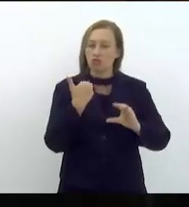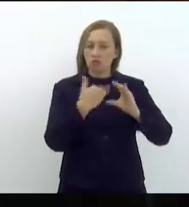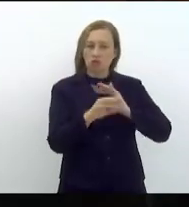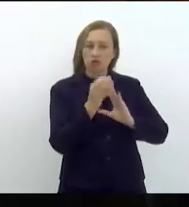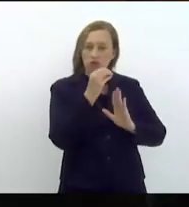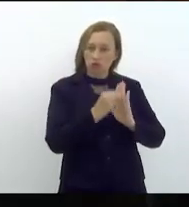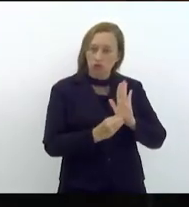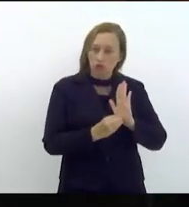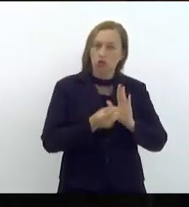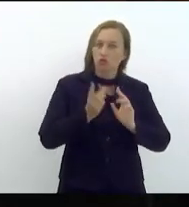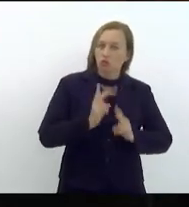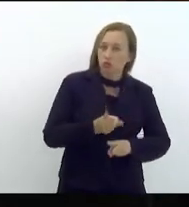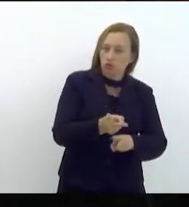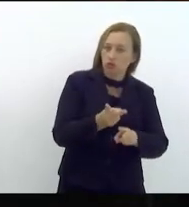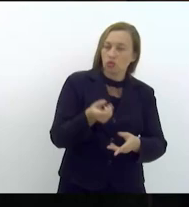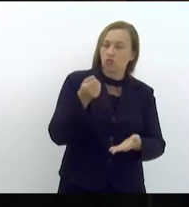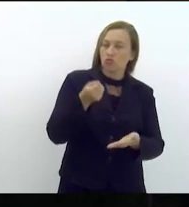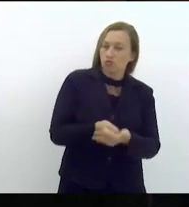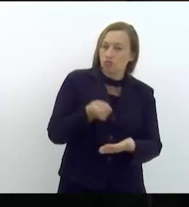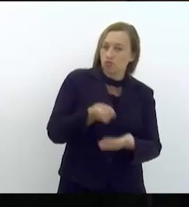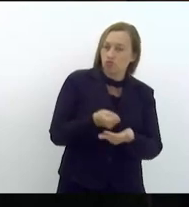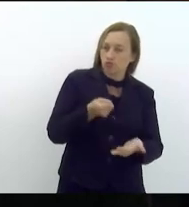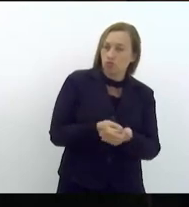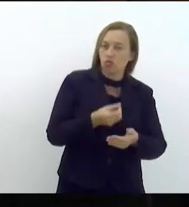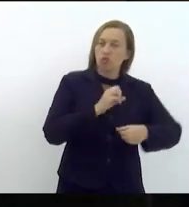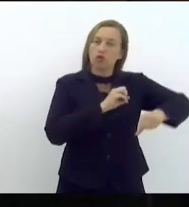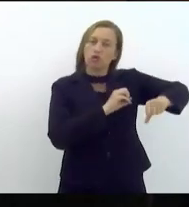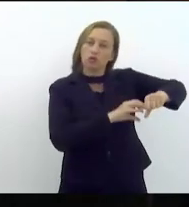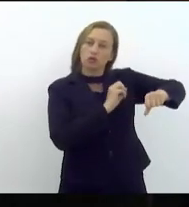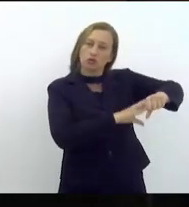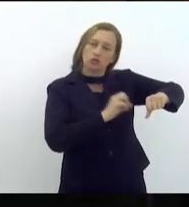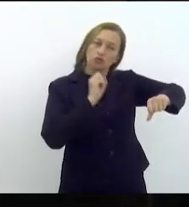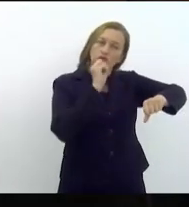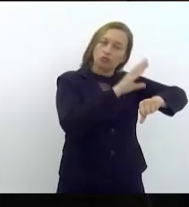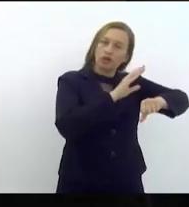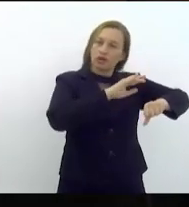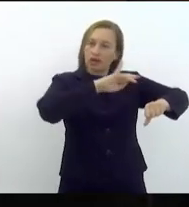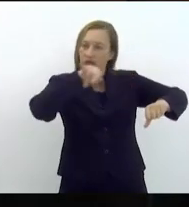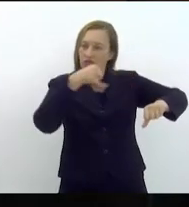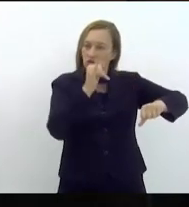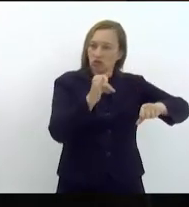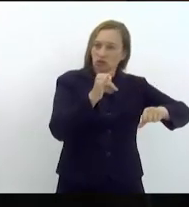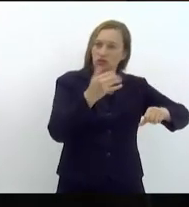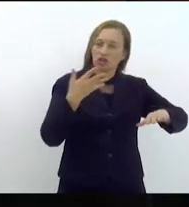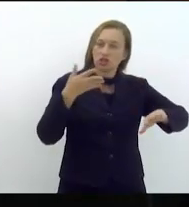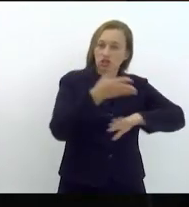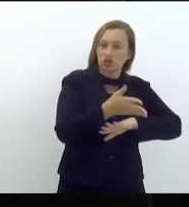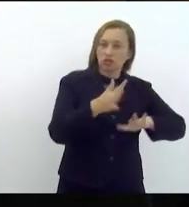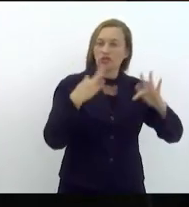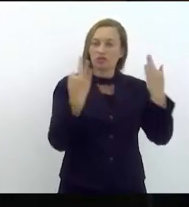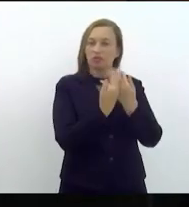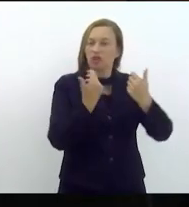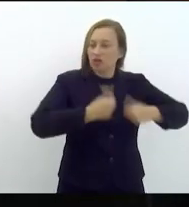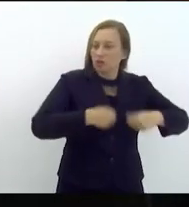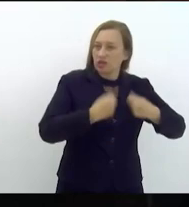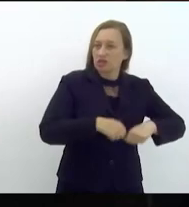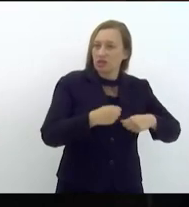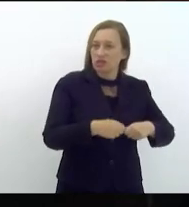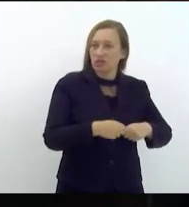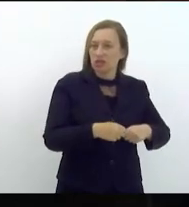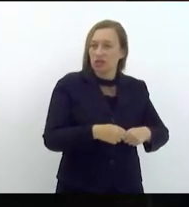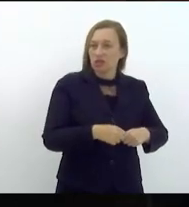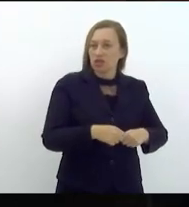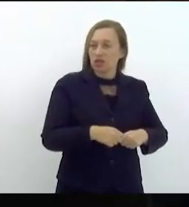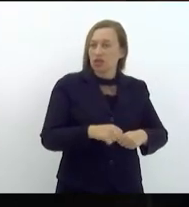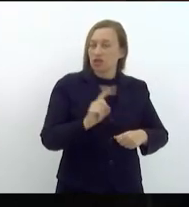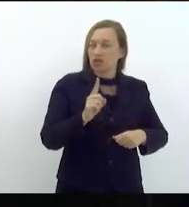de continuar em cima para que o supererj chegue para aqueles que precisam e que o supera RJ não